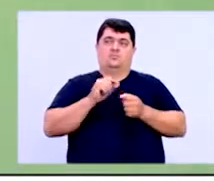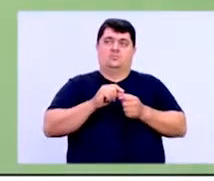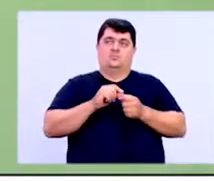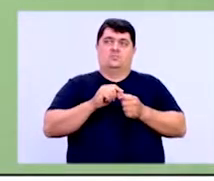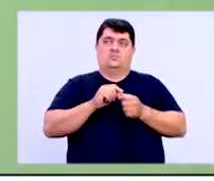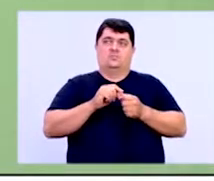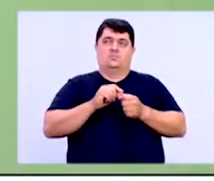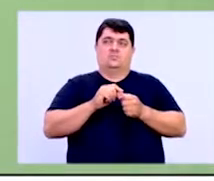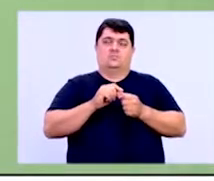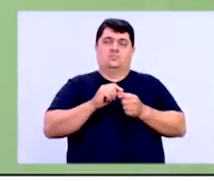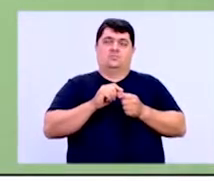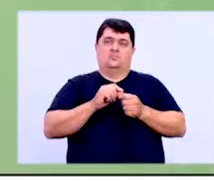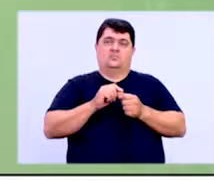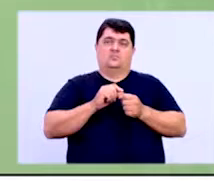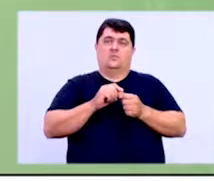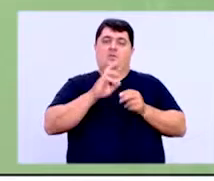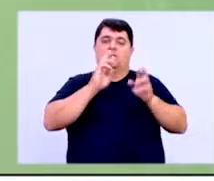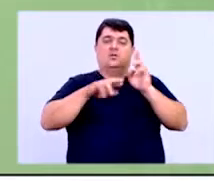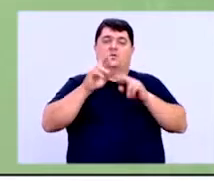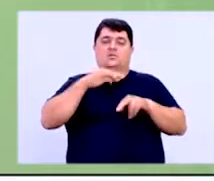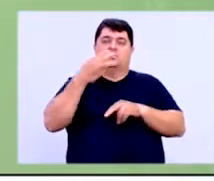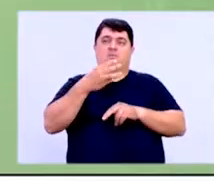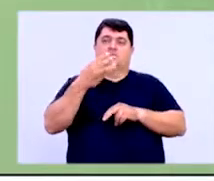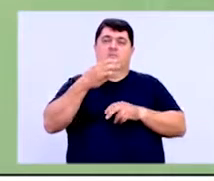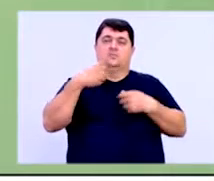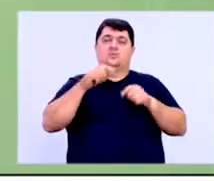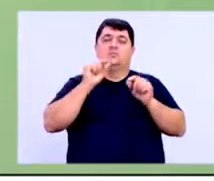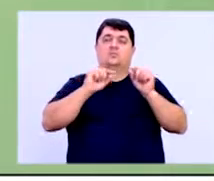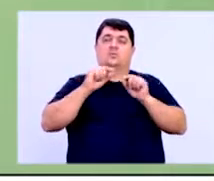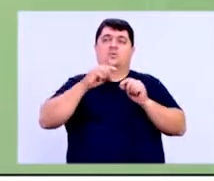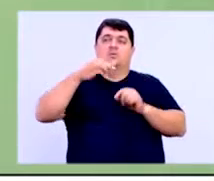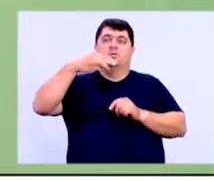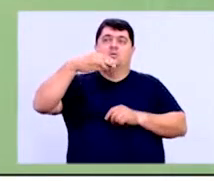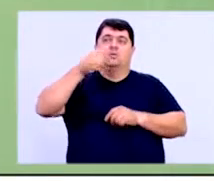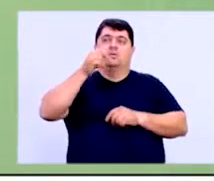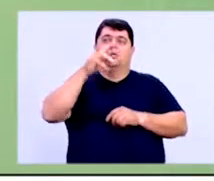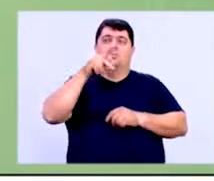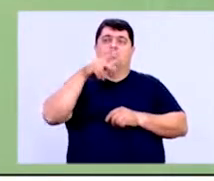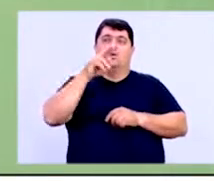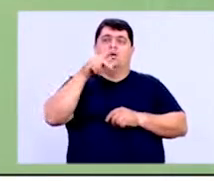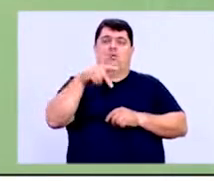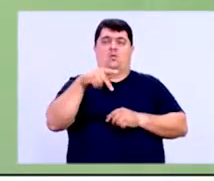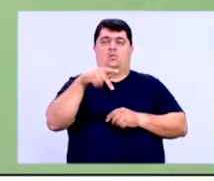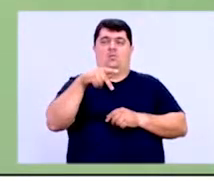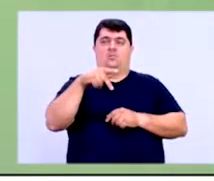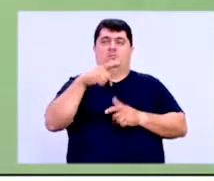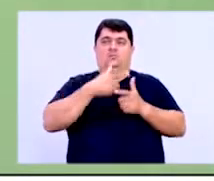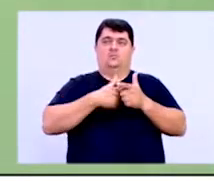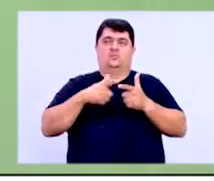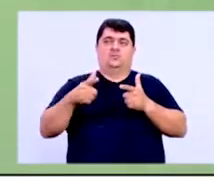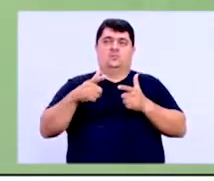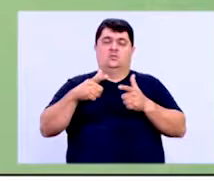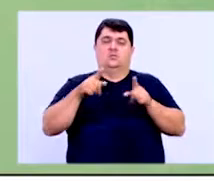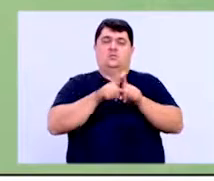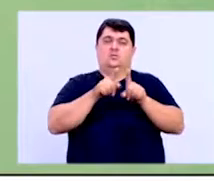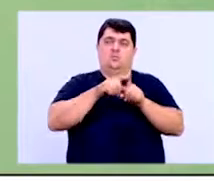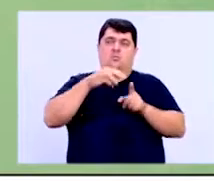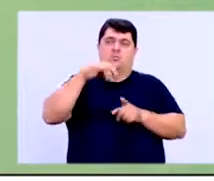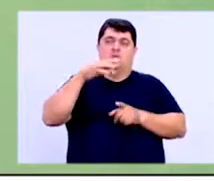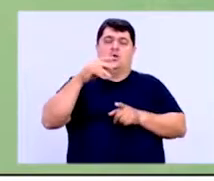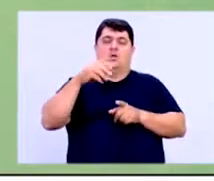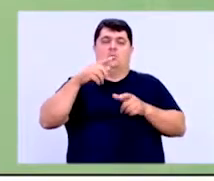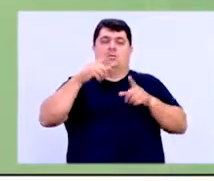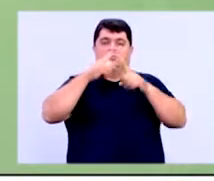questão. Para a resposta da questão a gente precisa do quê? Make-up divisor e make-up multiplicador.